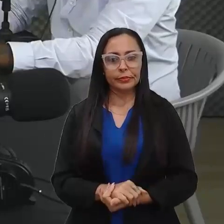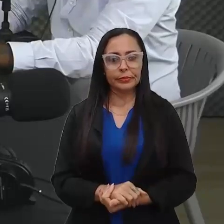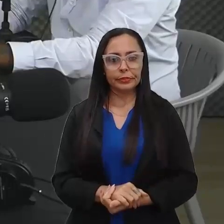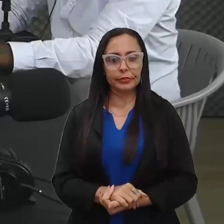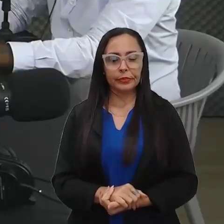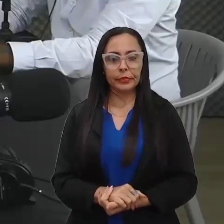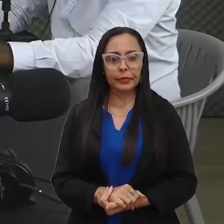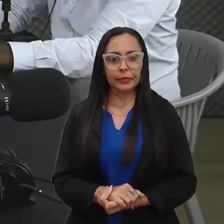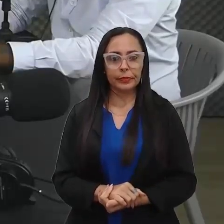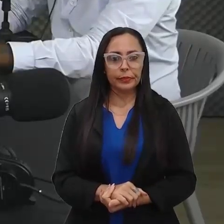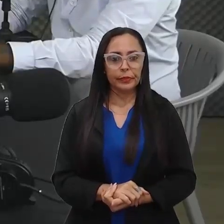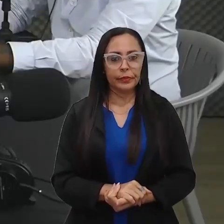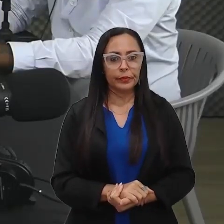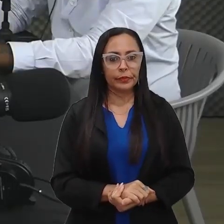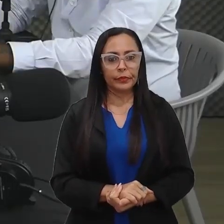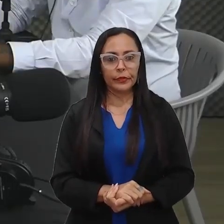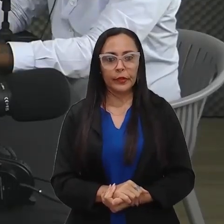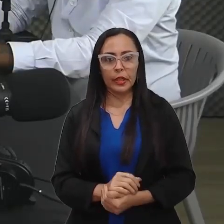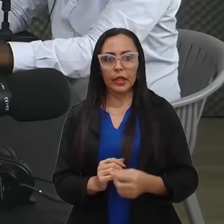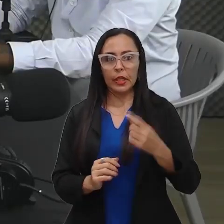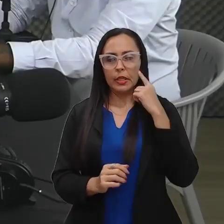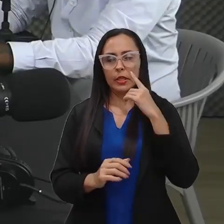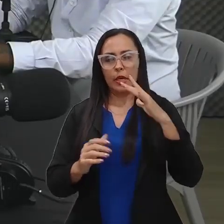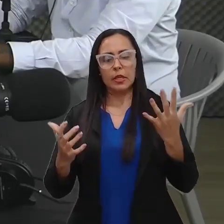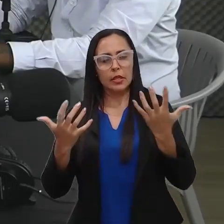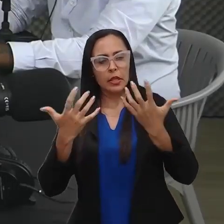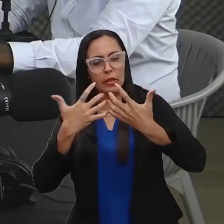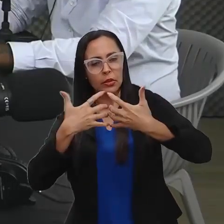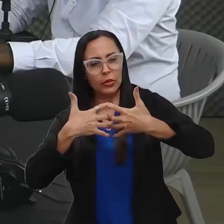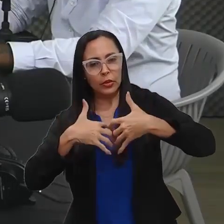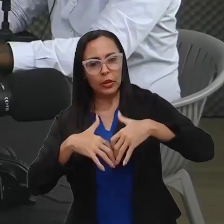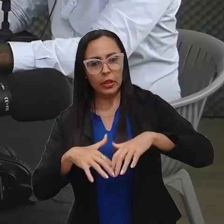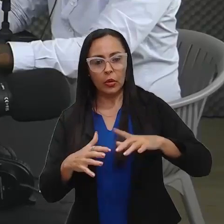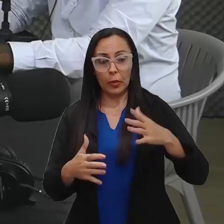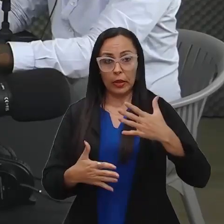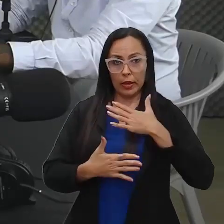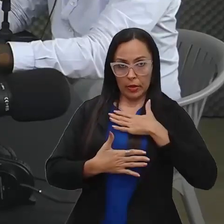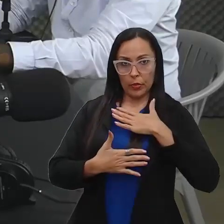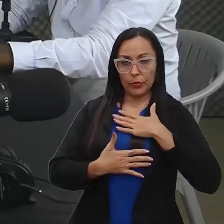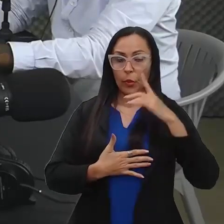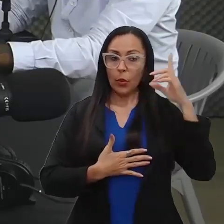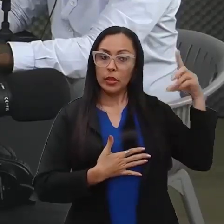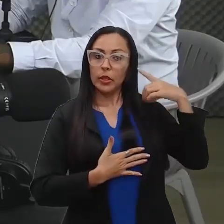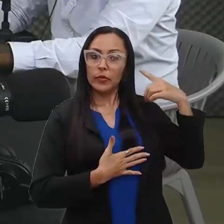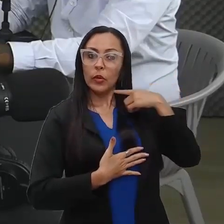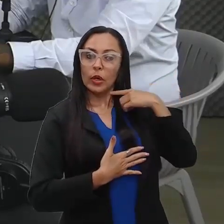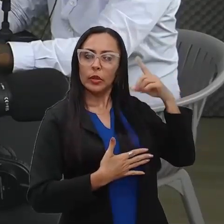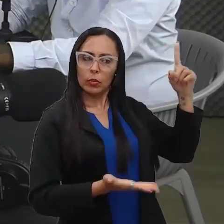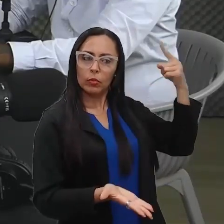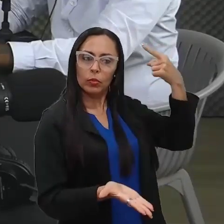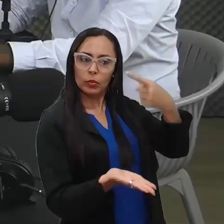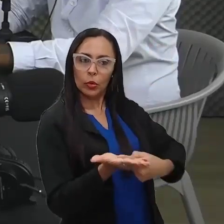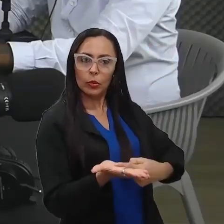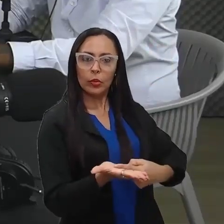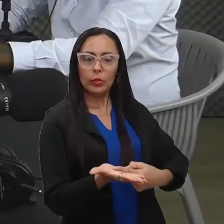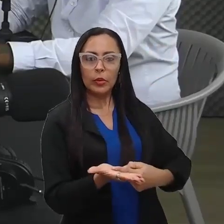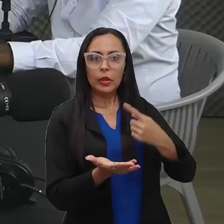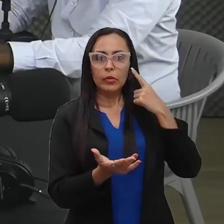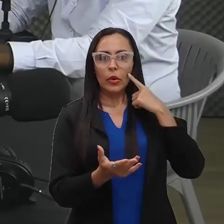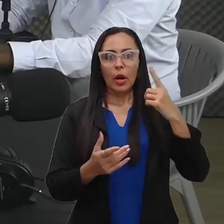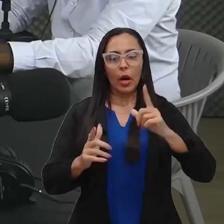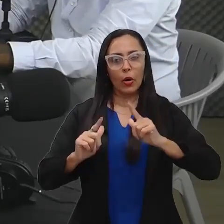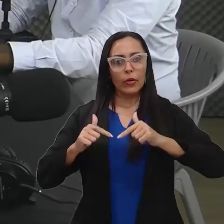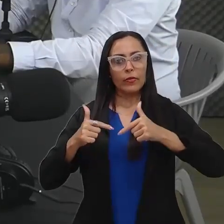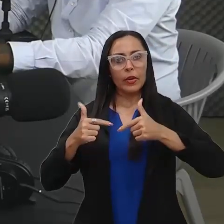é a articulação, essa intersetorialidade. Como é que eu, advogado, tenho um compromisso em relação ao